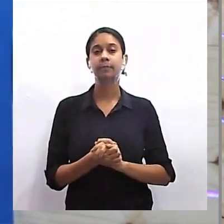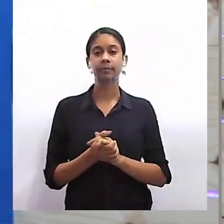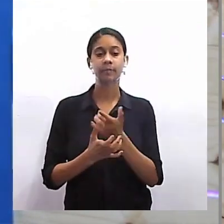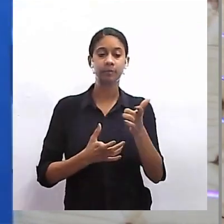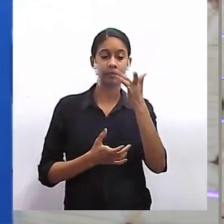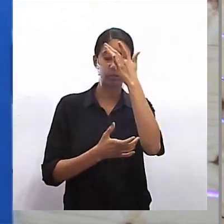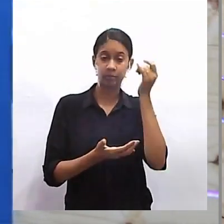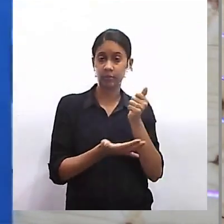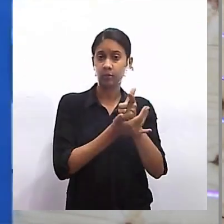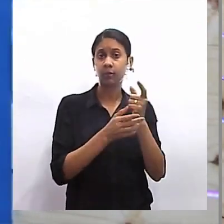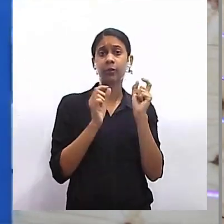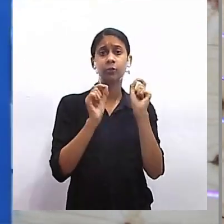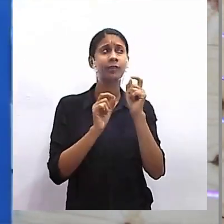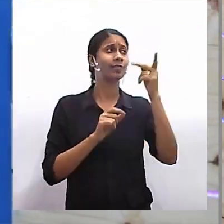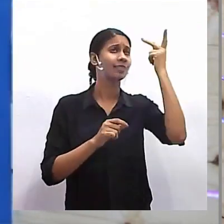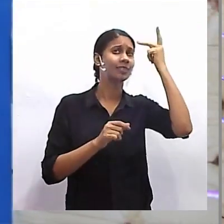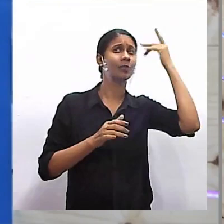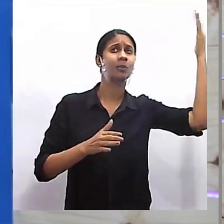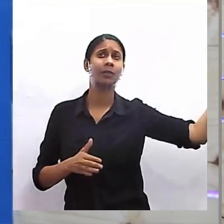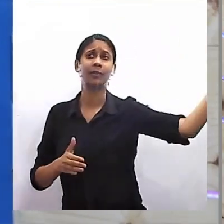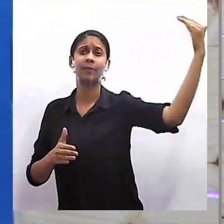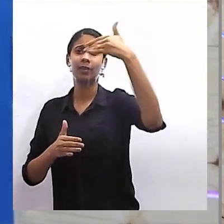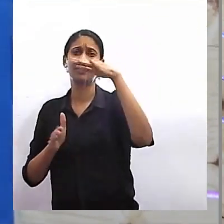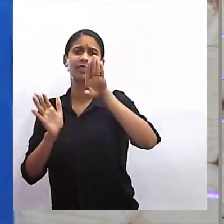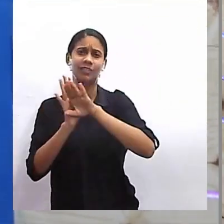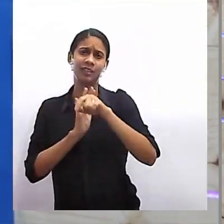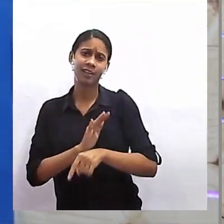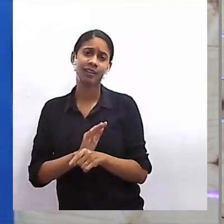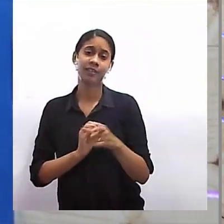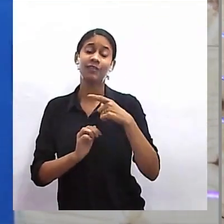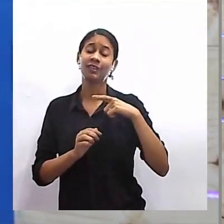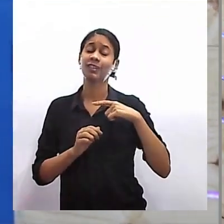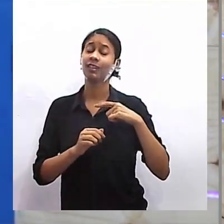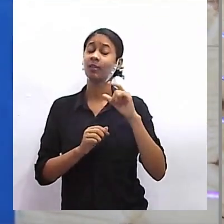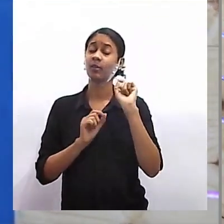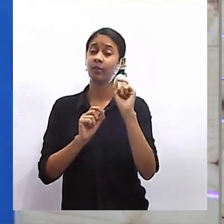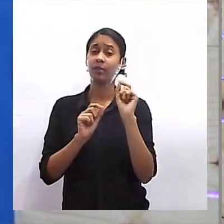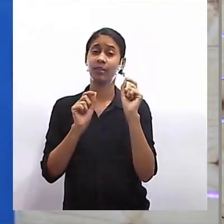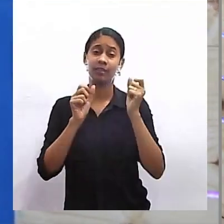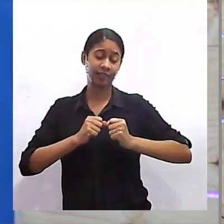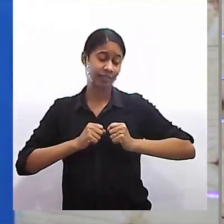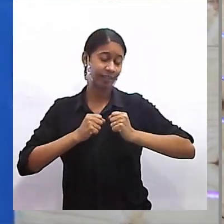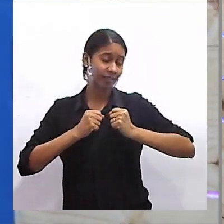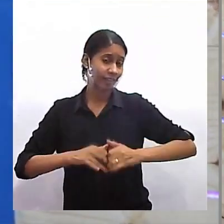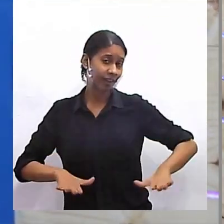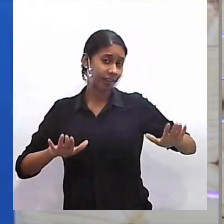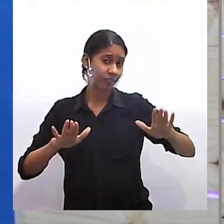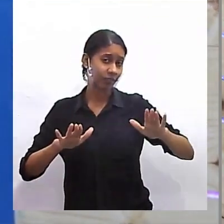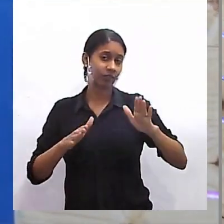clientes, do que eu ter que enviar direto. Eu vou ter uma redução de custo muito grande aí com transporte, com custo com frete.